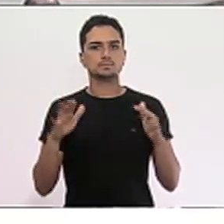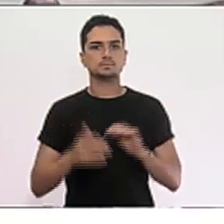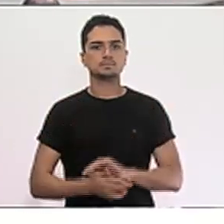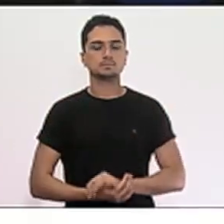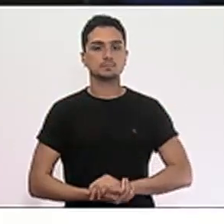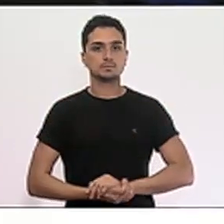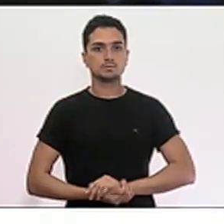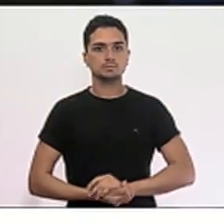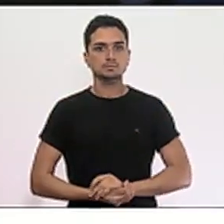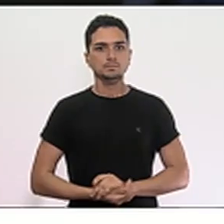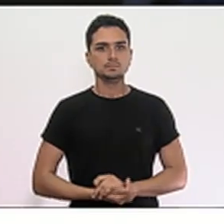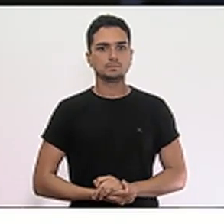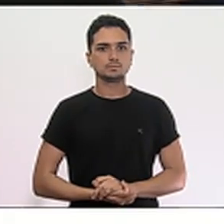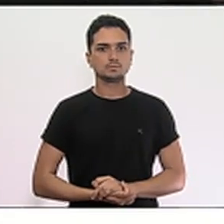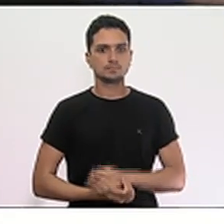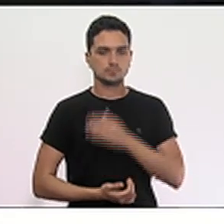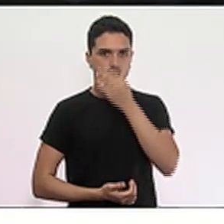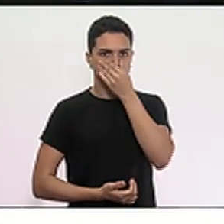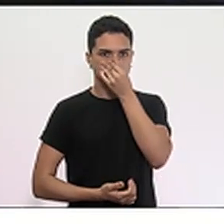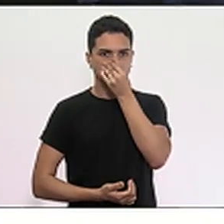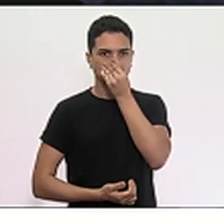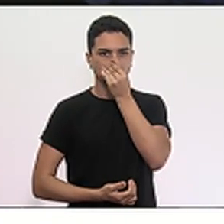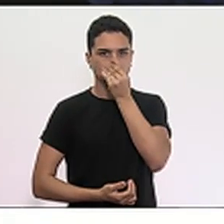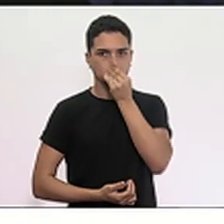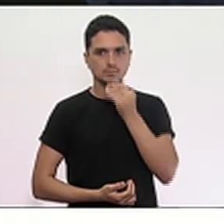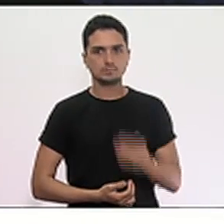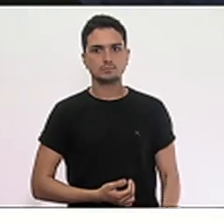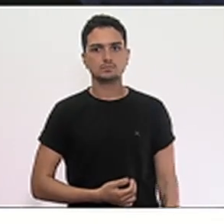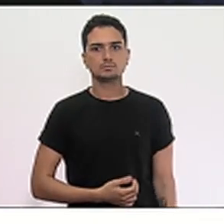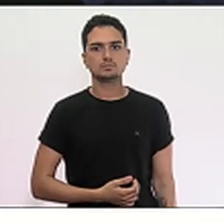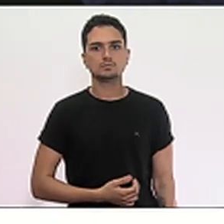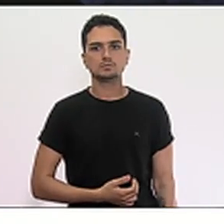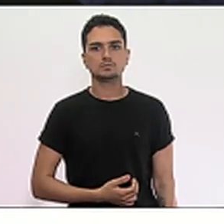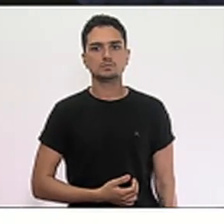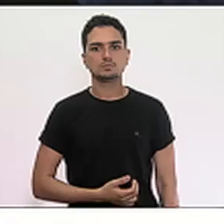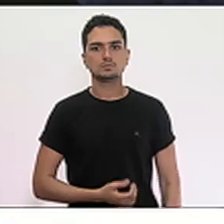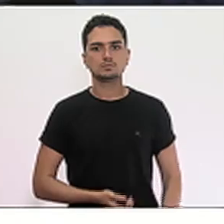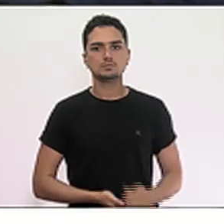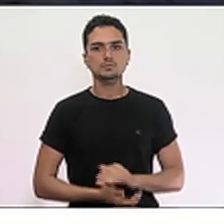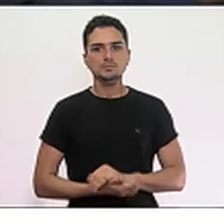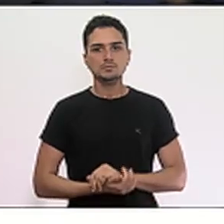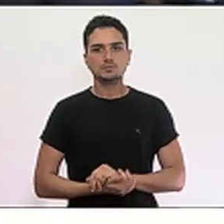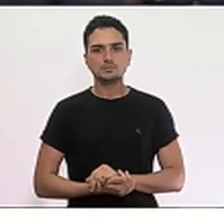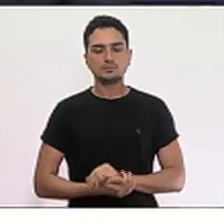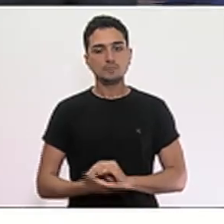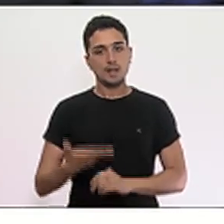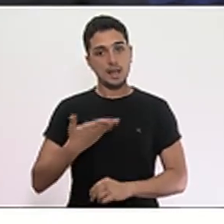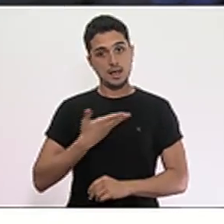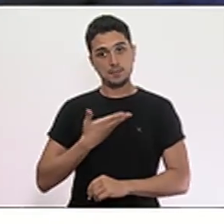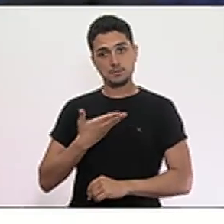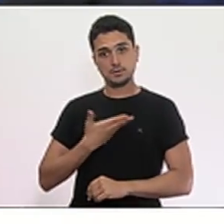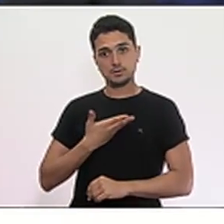Gostaria de convidar para compor a mesa meu amigo e nobre deputado Valdec Carneiro,